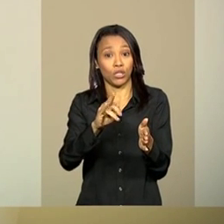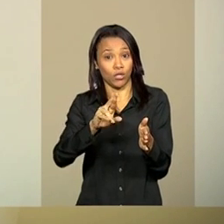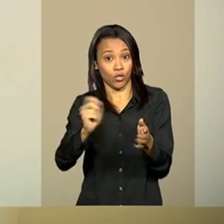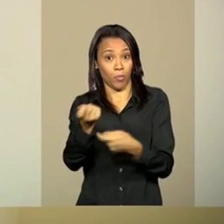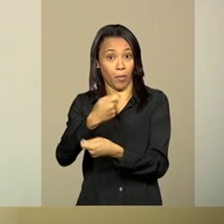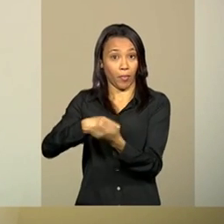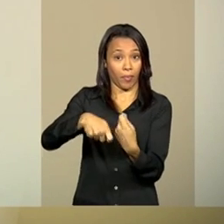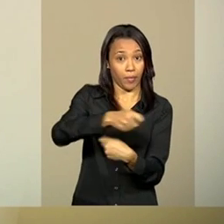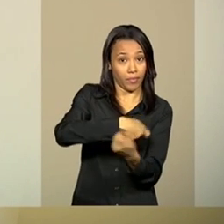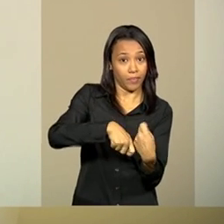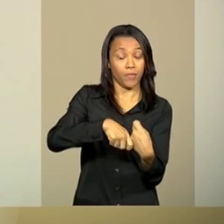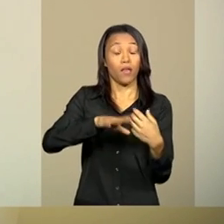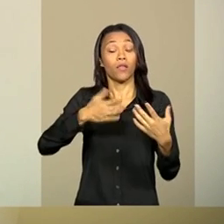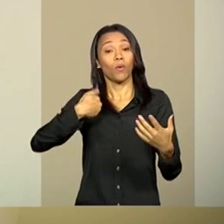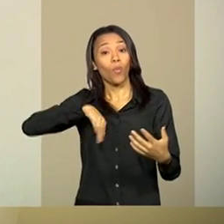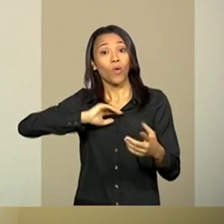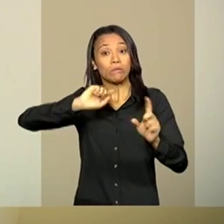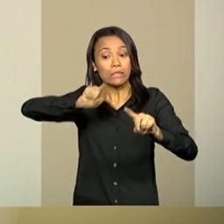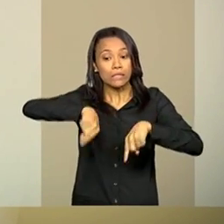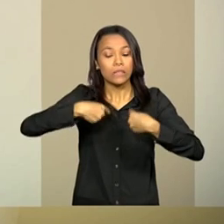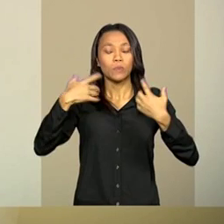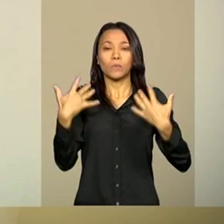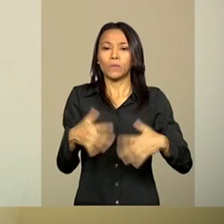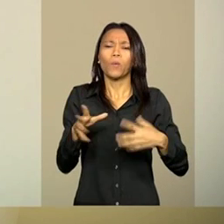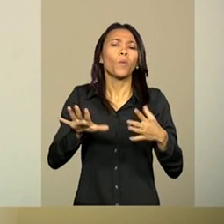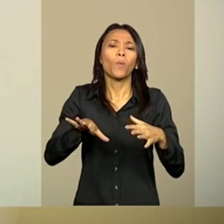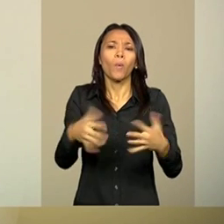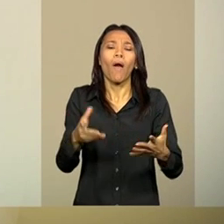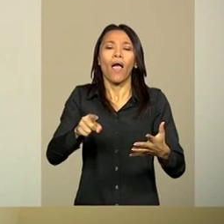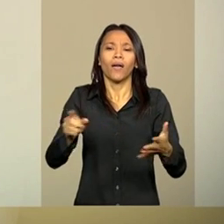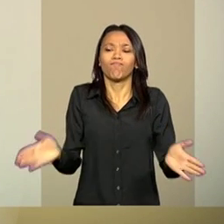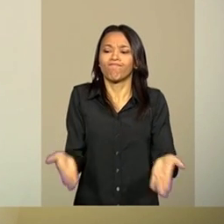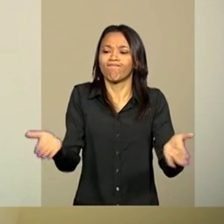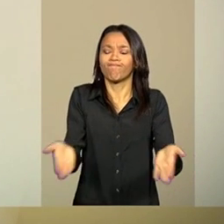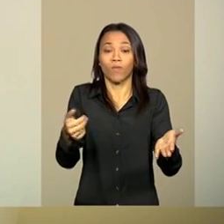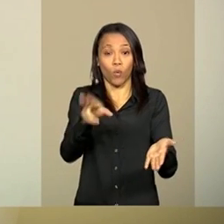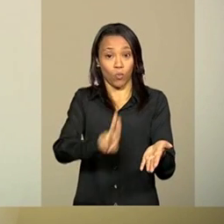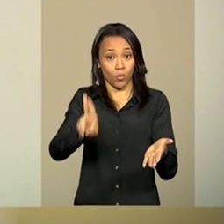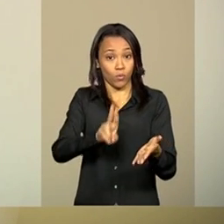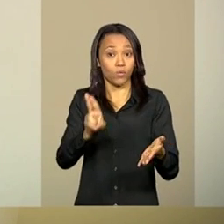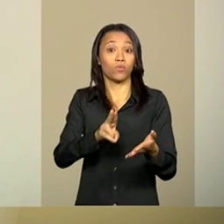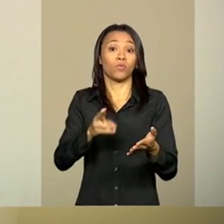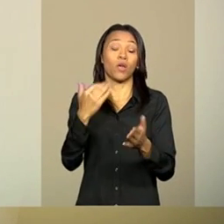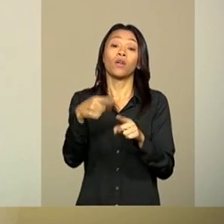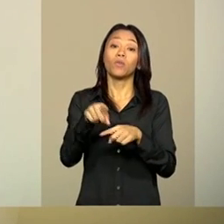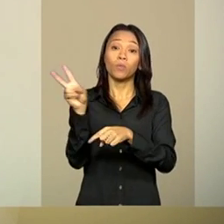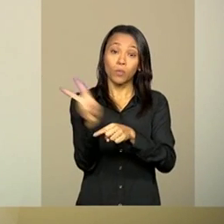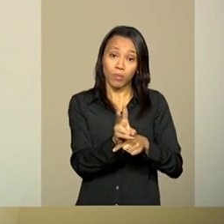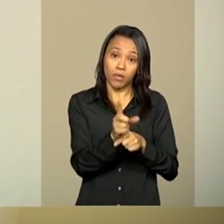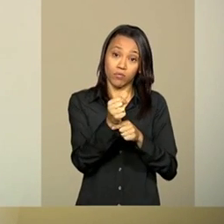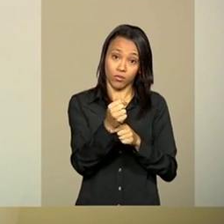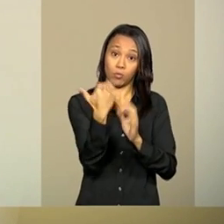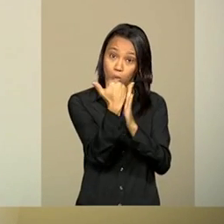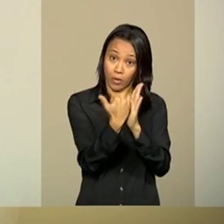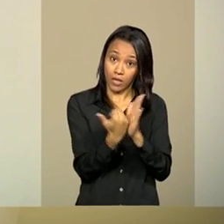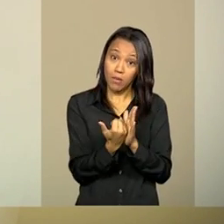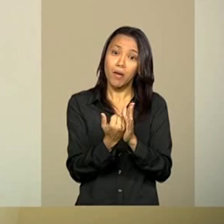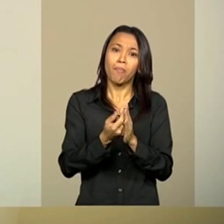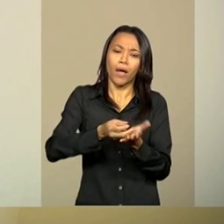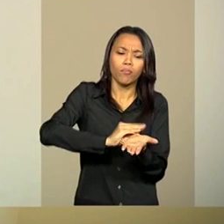dia o nosso maior desafio então oceano é estimular o uso do crédito do crescer para os